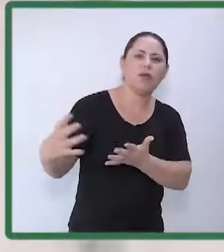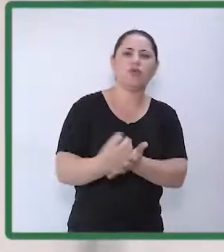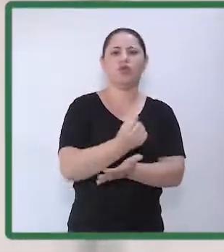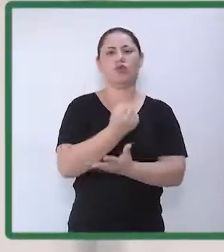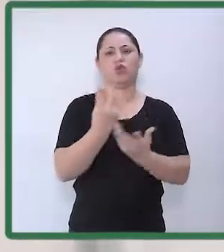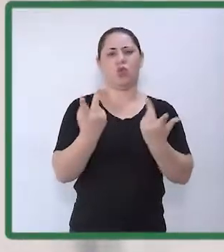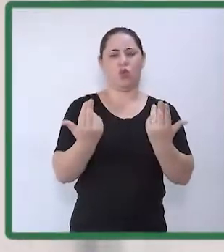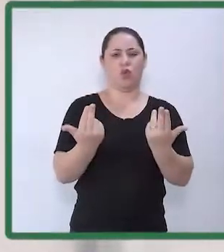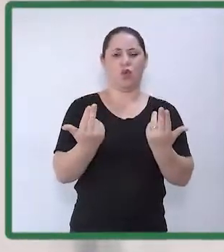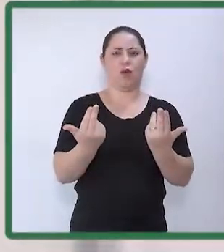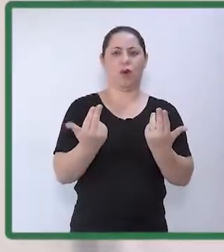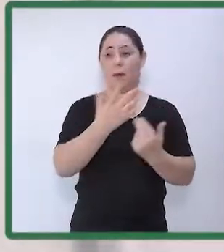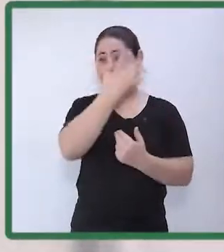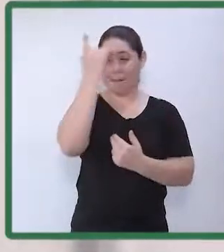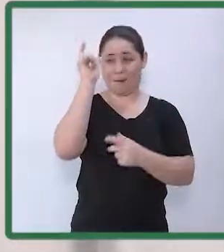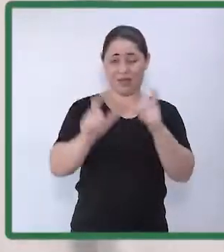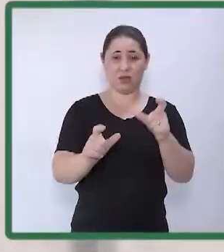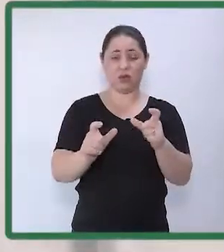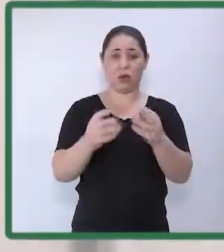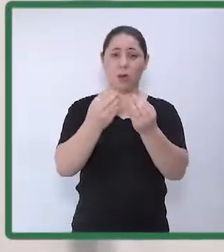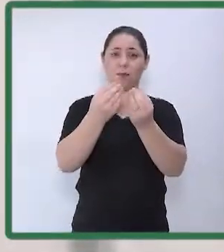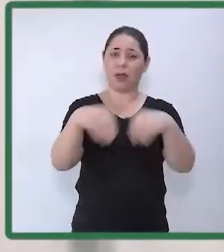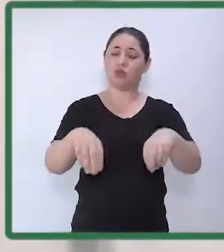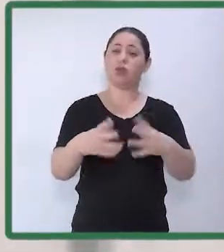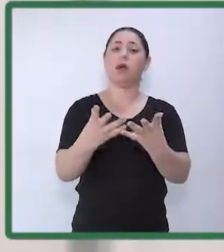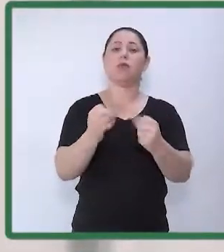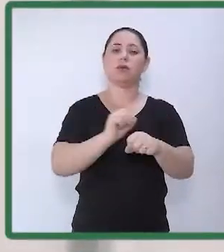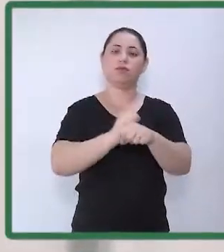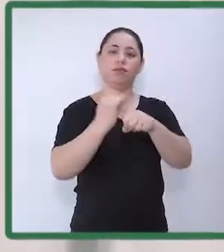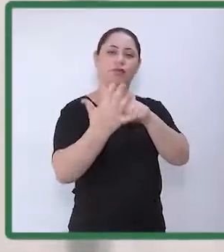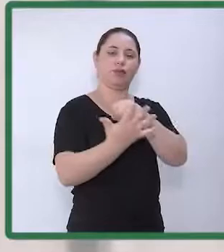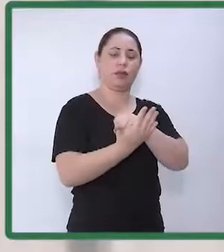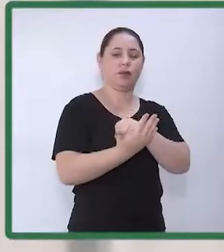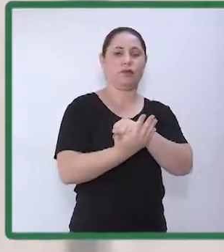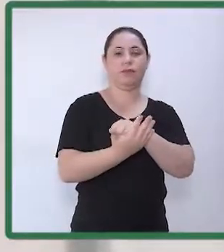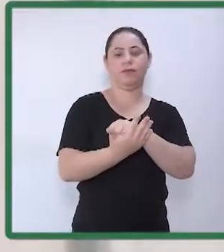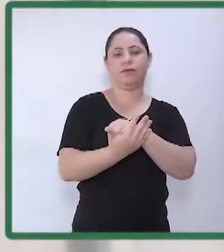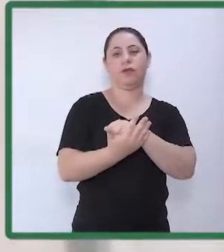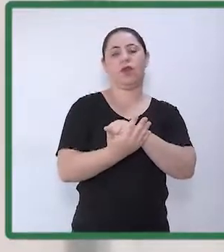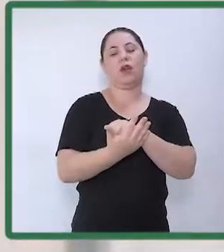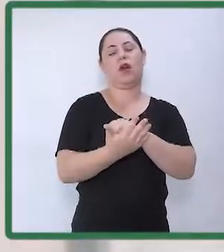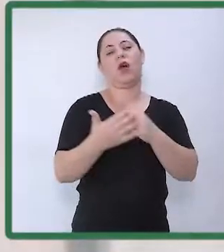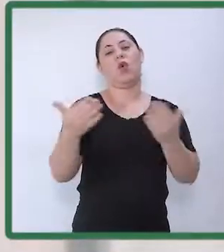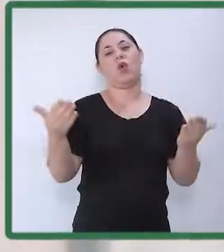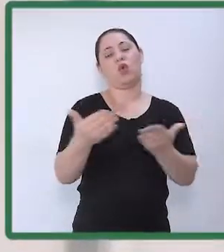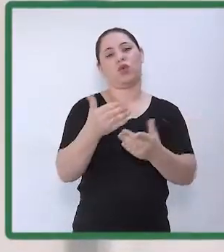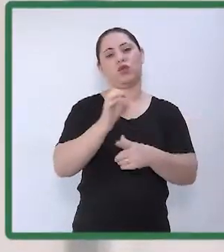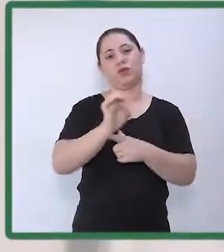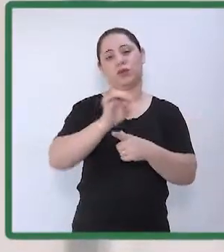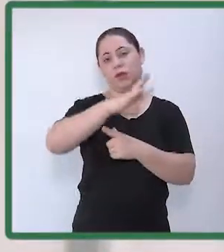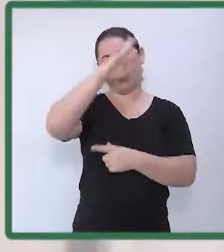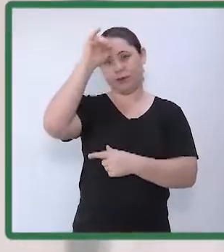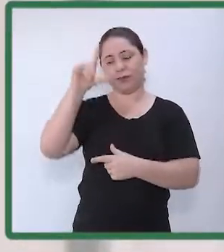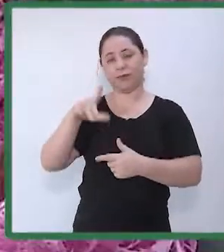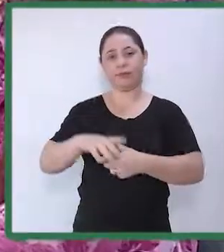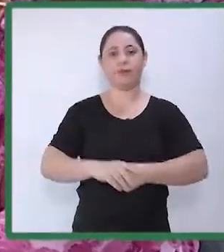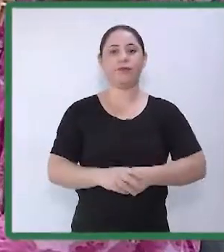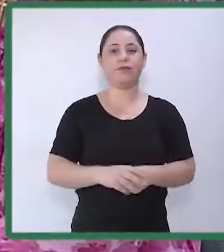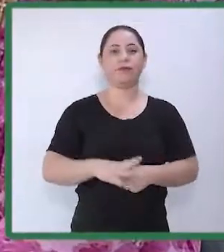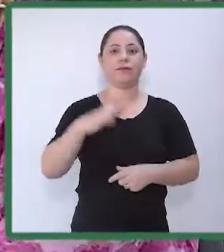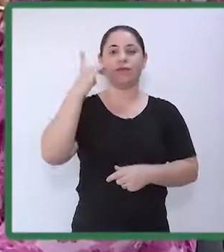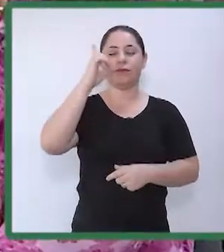socorro, né? Uma medida de socorro também a essas pessoas que foram muito prejudicadas com a pandemia no nosso estado de Mato Grosso do